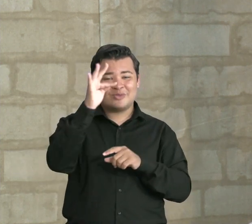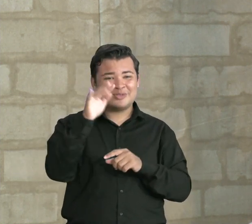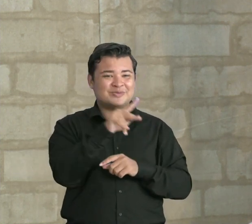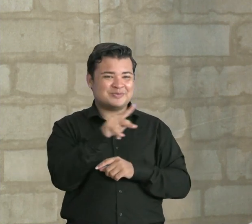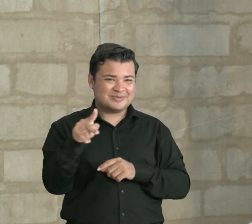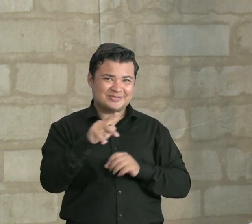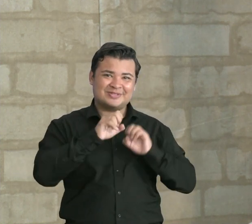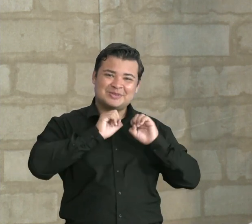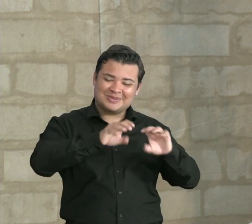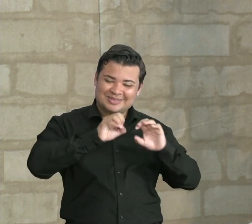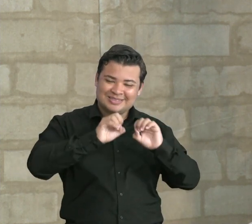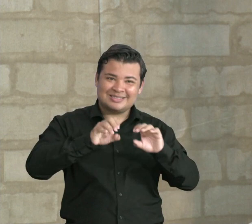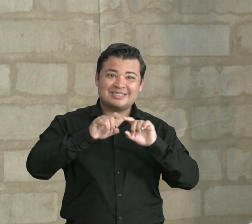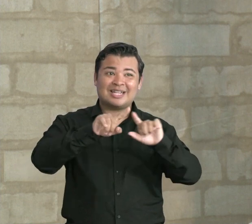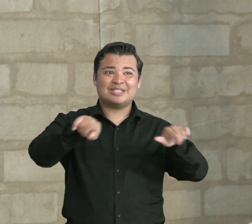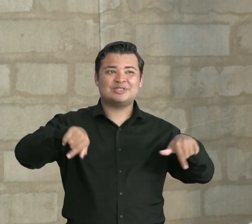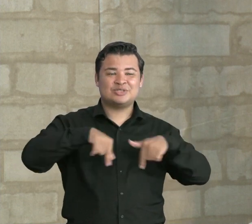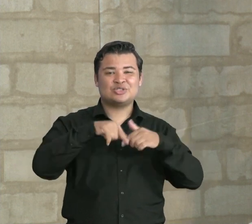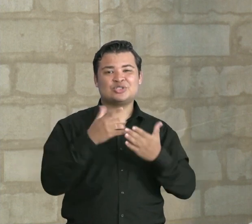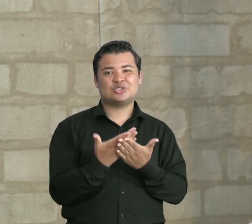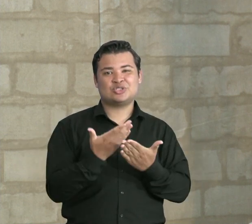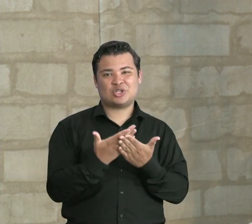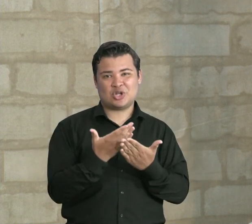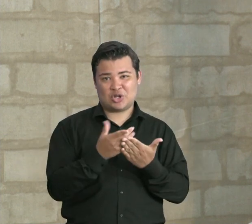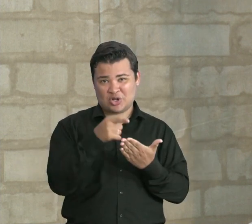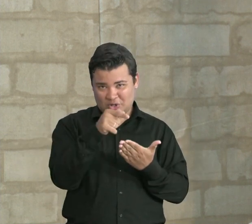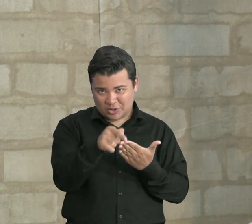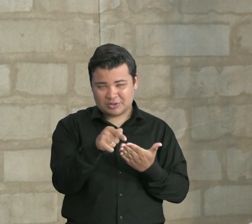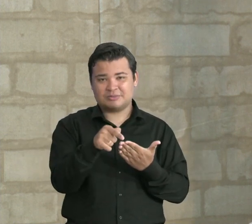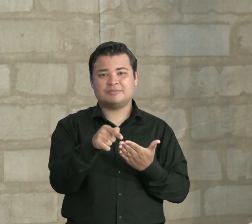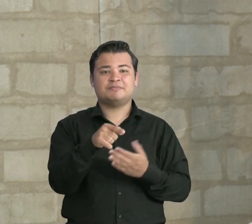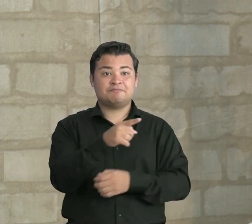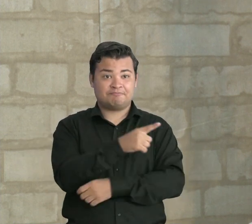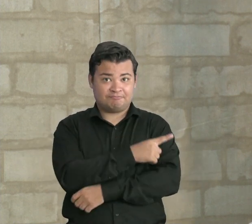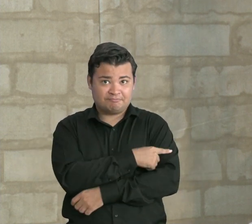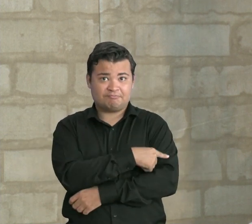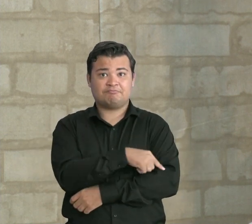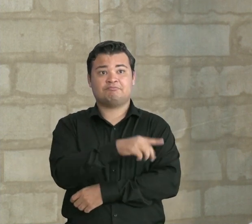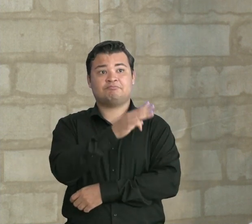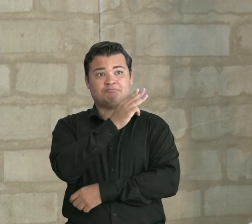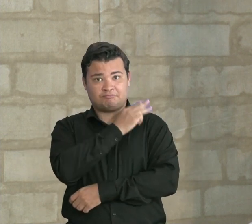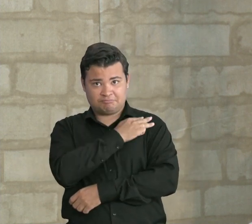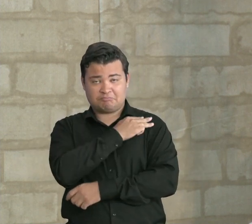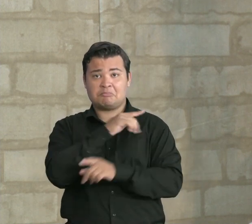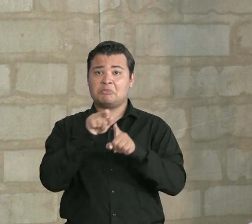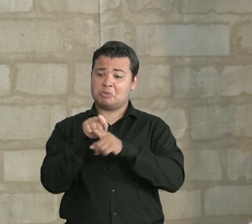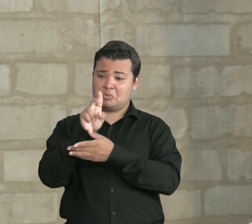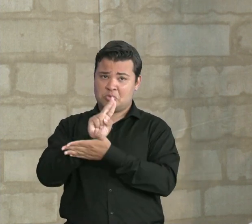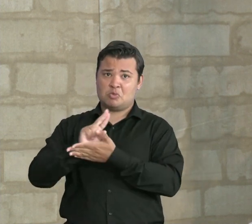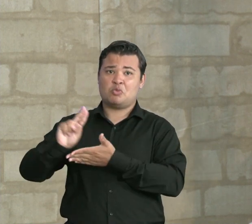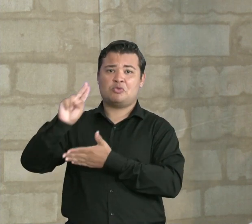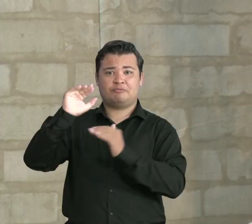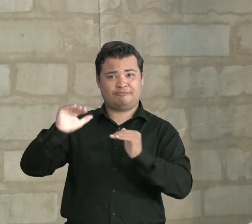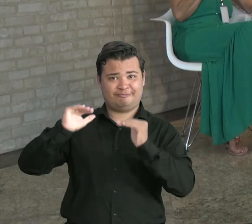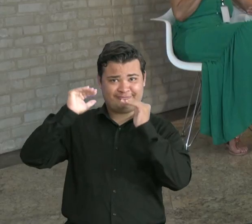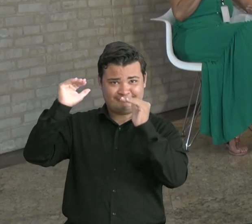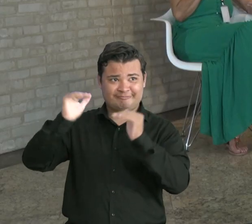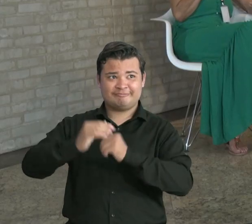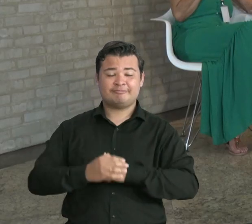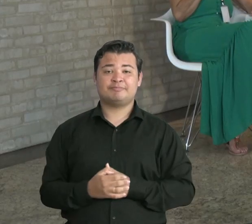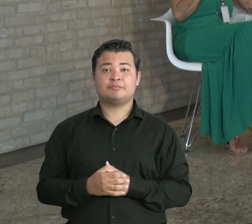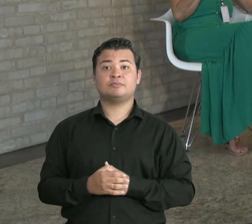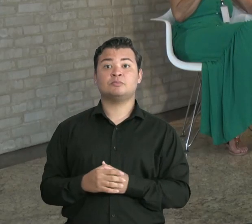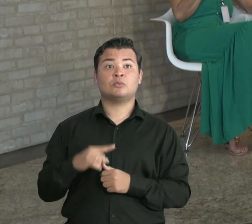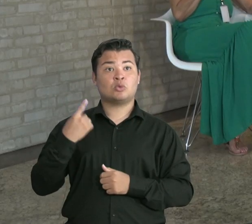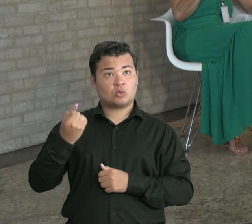escolas da educação infantil, ensino fundamental, ensino médio e até mesmo da universidade. Então, fazemos a nossa parte,